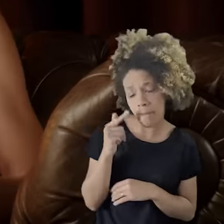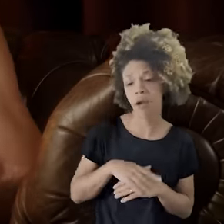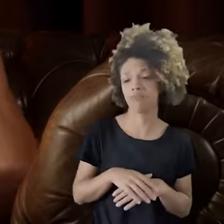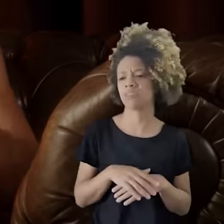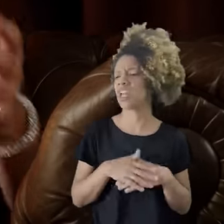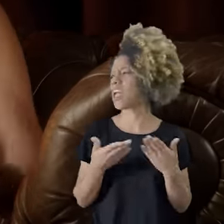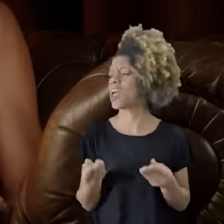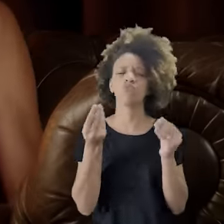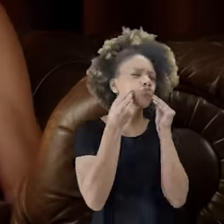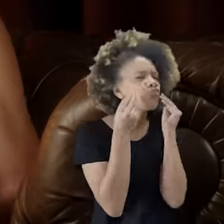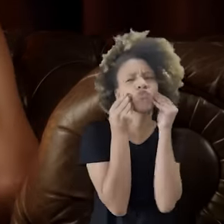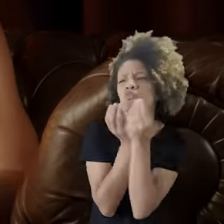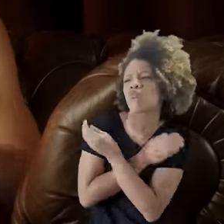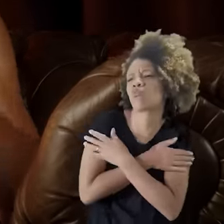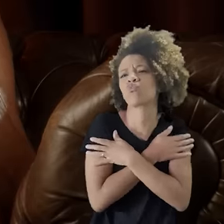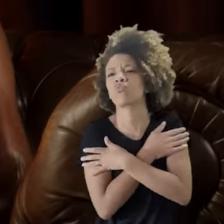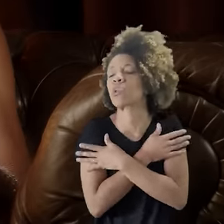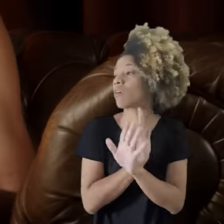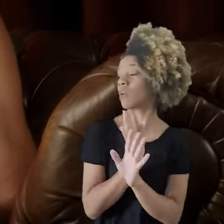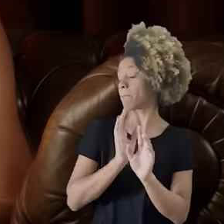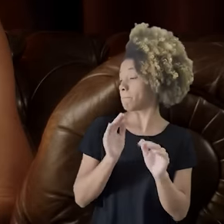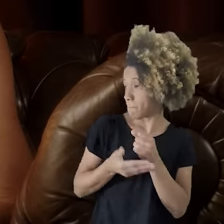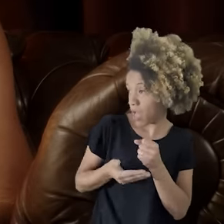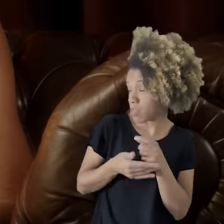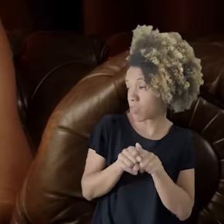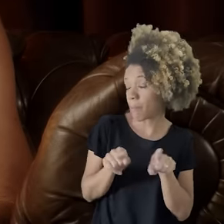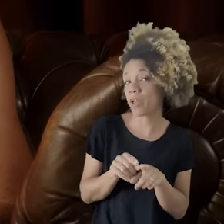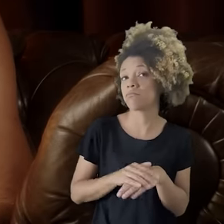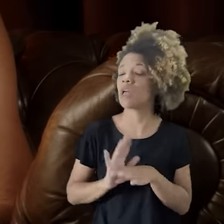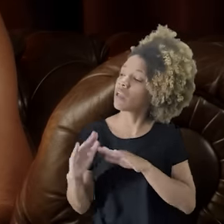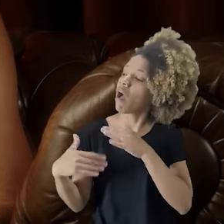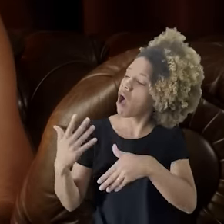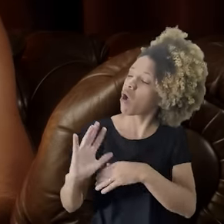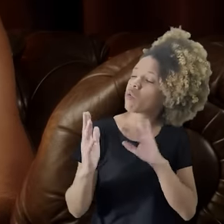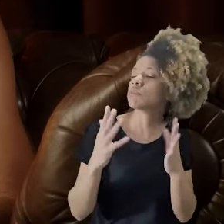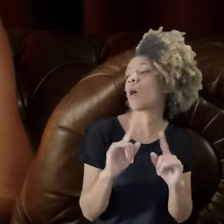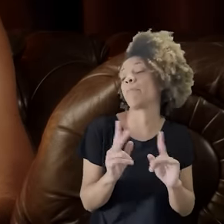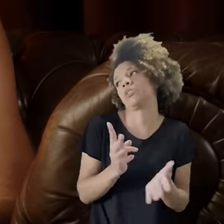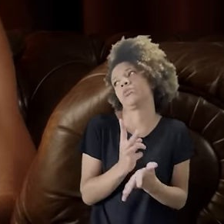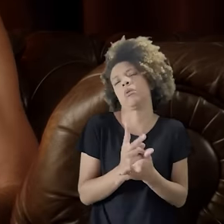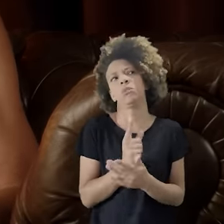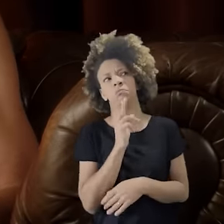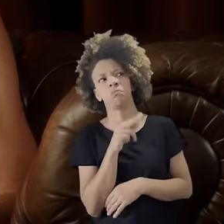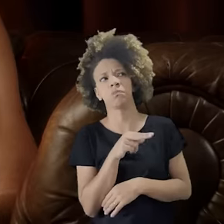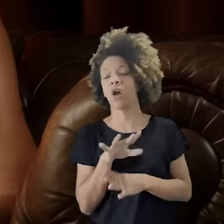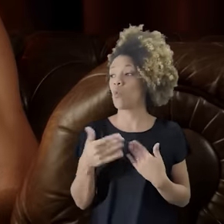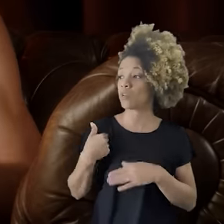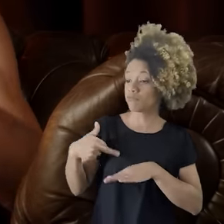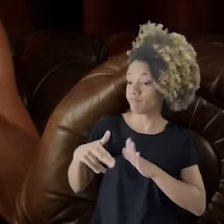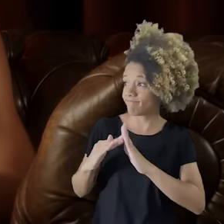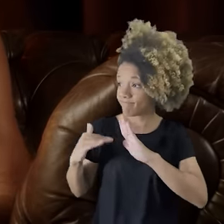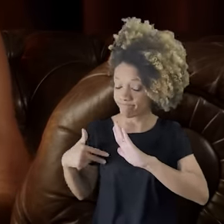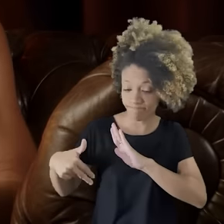rolar alguns abraços beijo as coisas mais também aí acontecendo né Mas eu sempre naquela quando eu ia